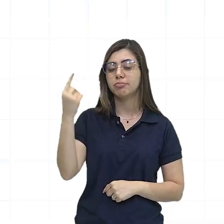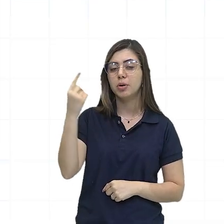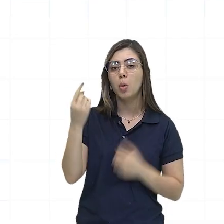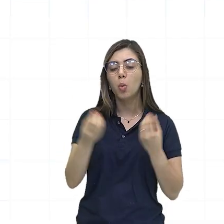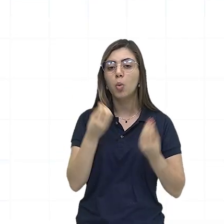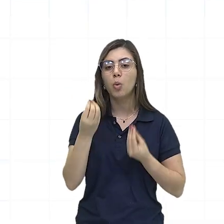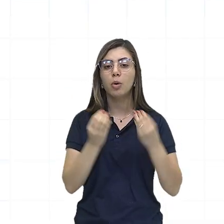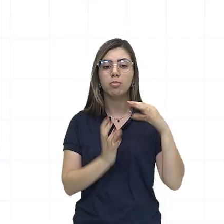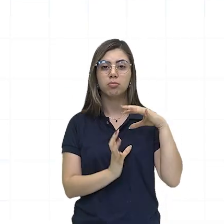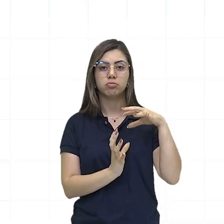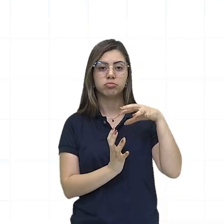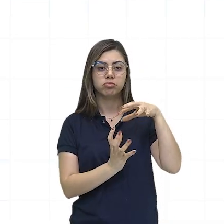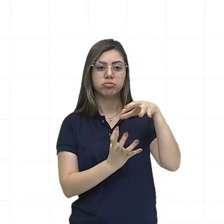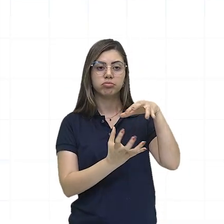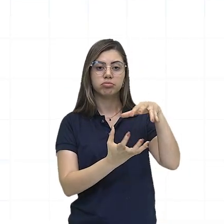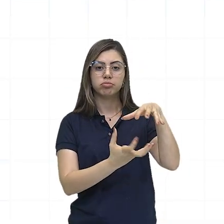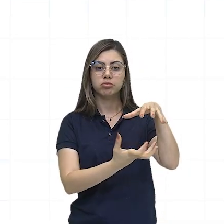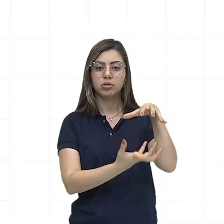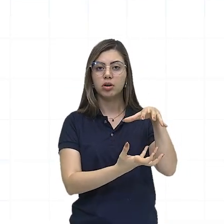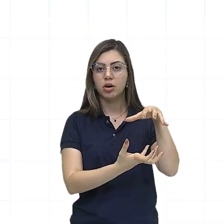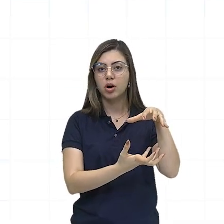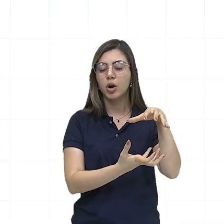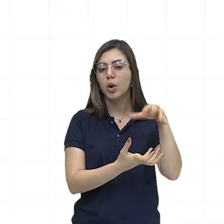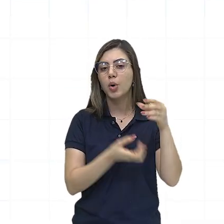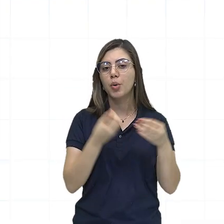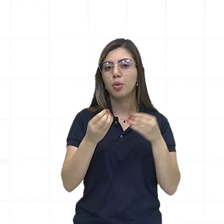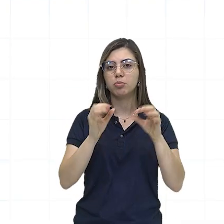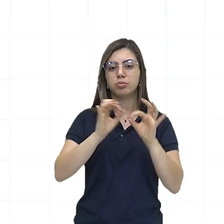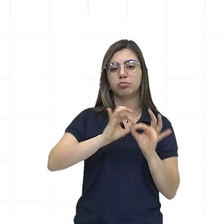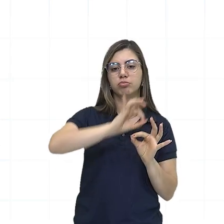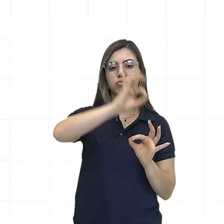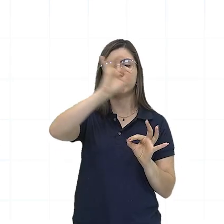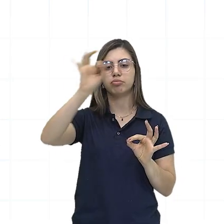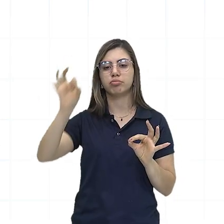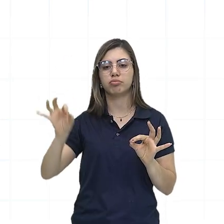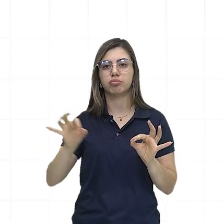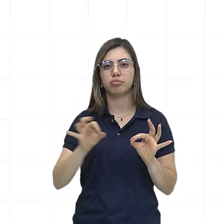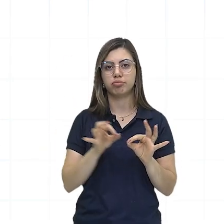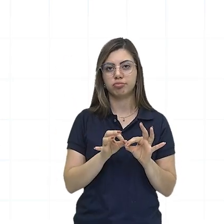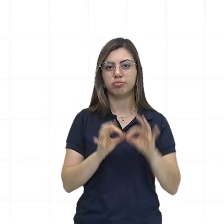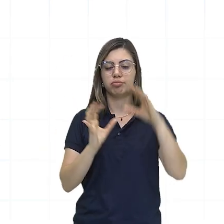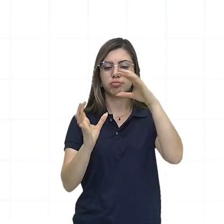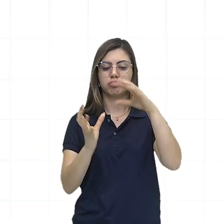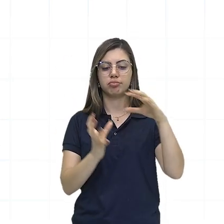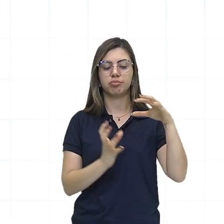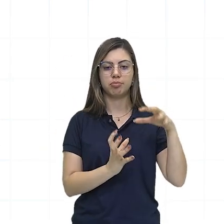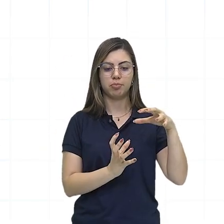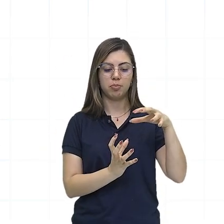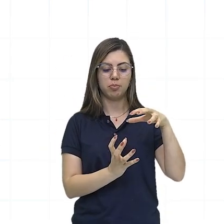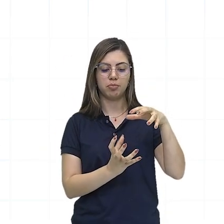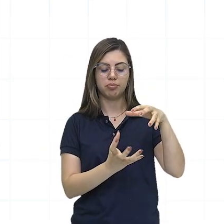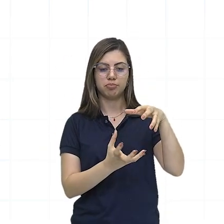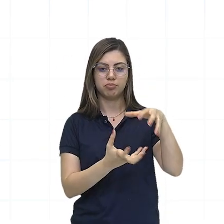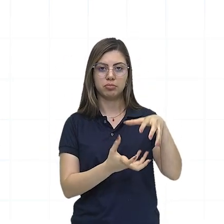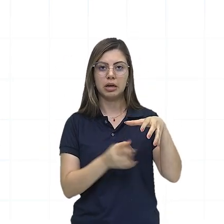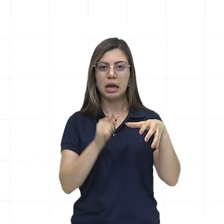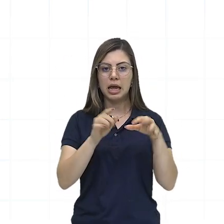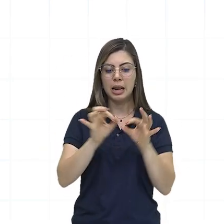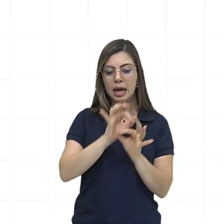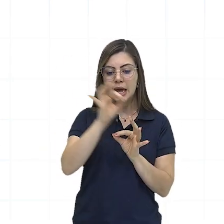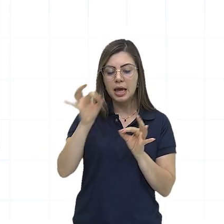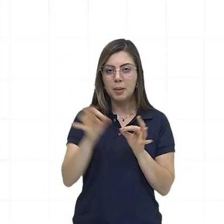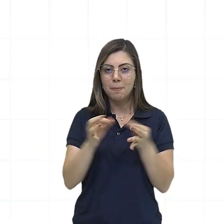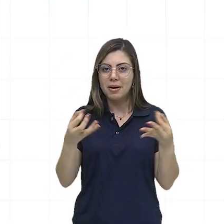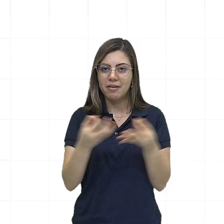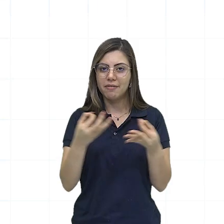que a Terra, o nosso planeta, que tem um formato esférico ou quase esférico, pois a nossa Terra não é